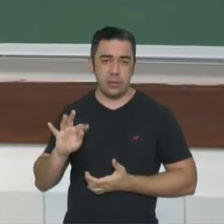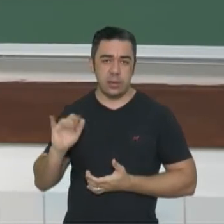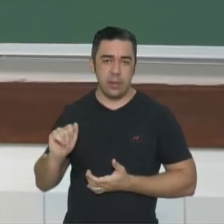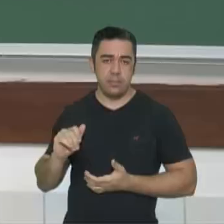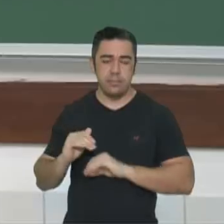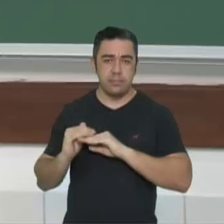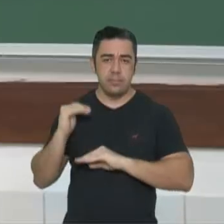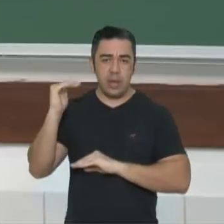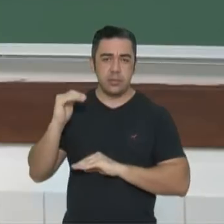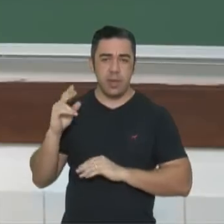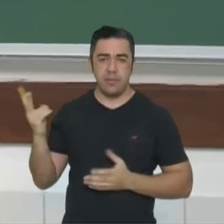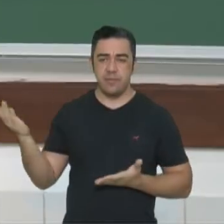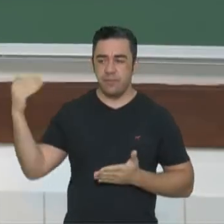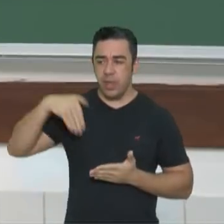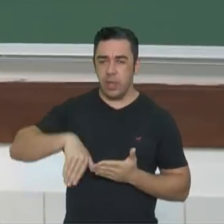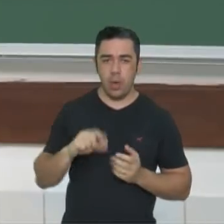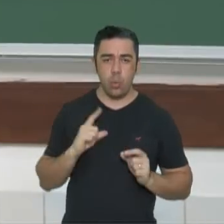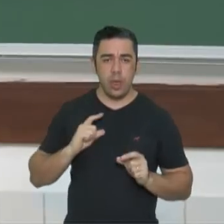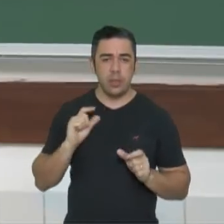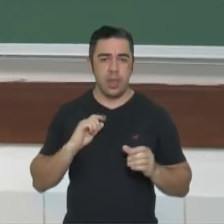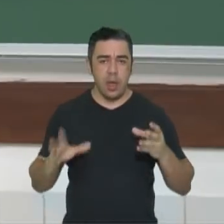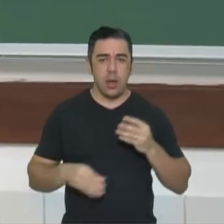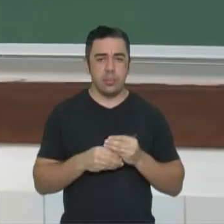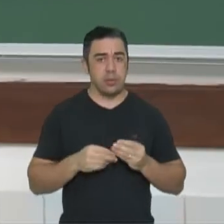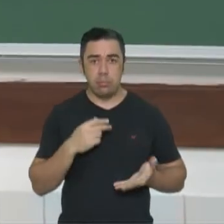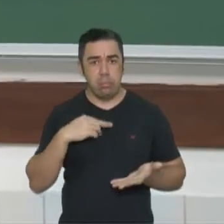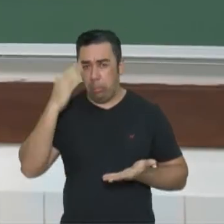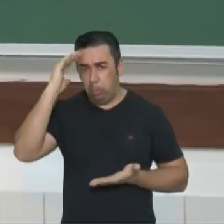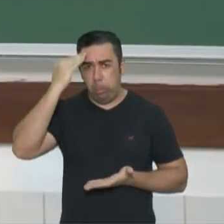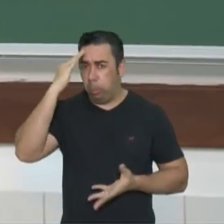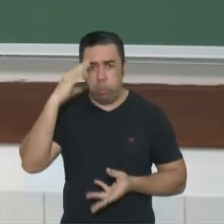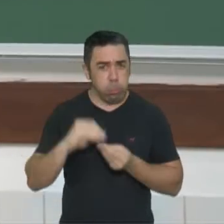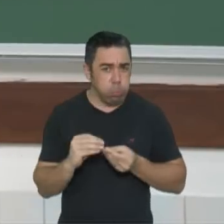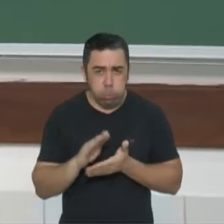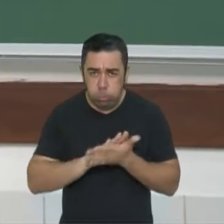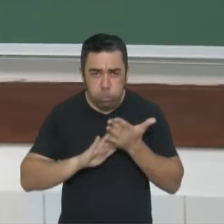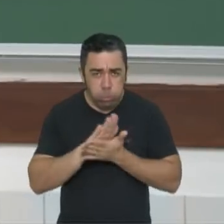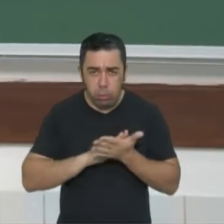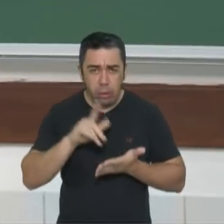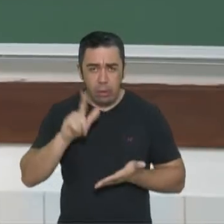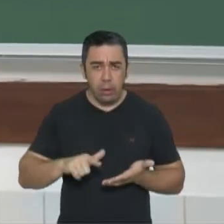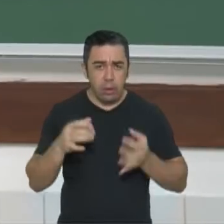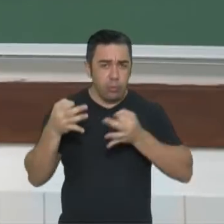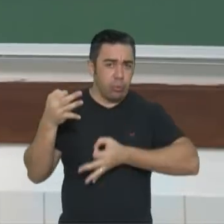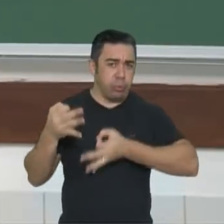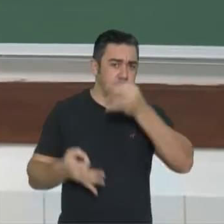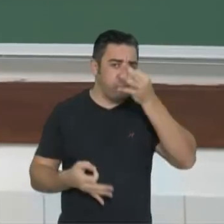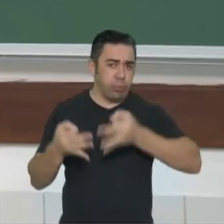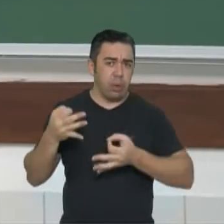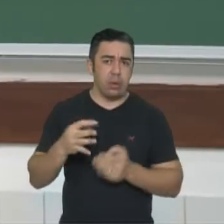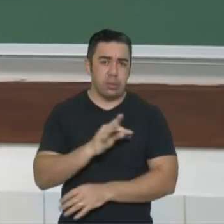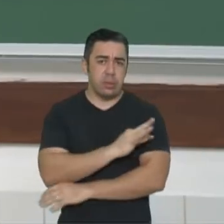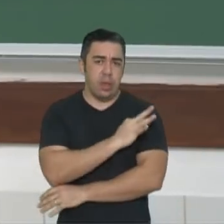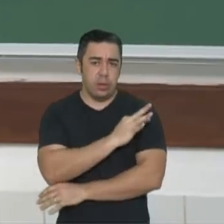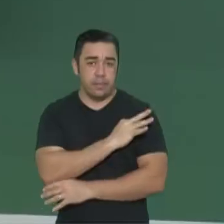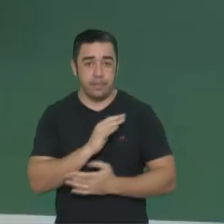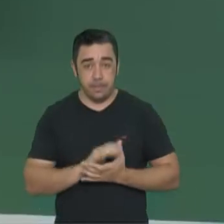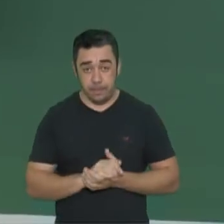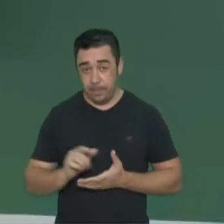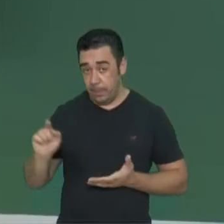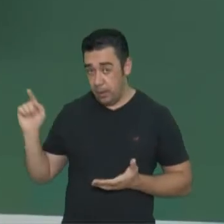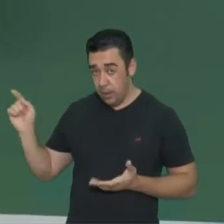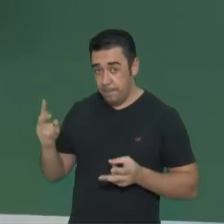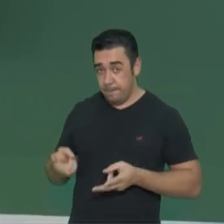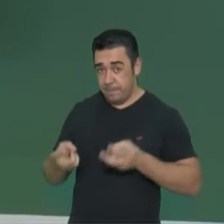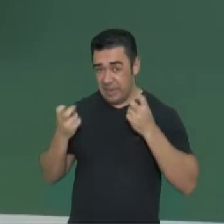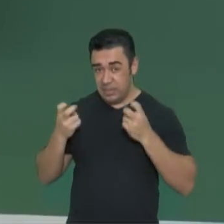está intempestivo porque cabem embargos infringentes. Vocês entenderam? Olha só que coisa. Então, essa é uma linguagem técnica. Então,